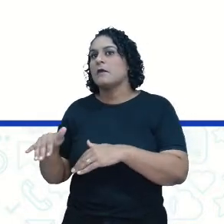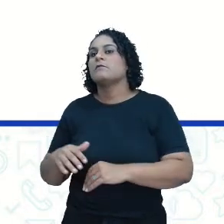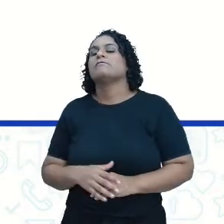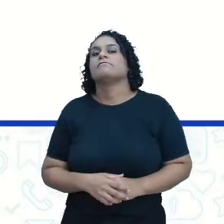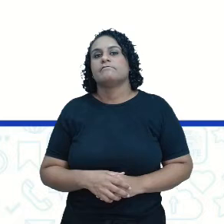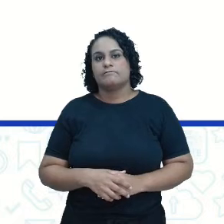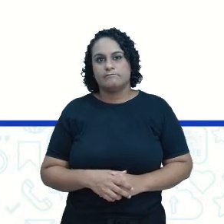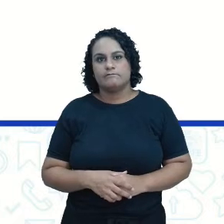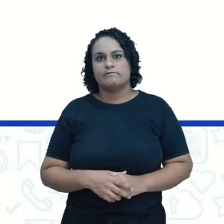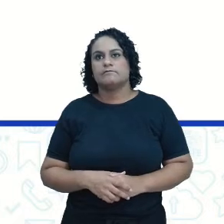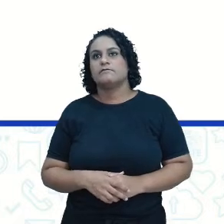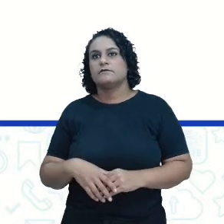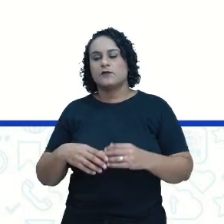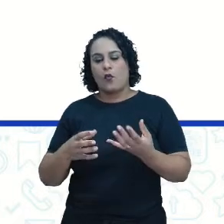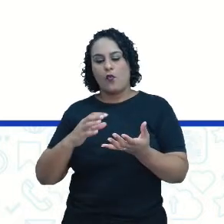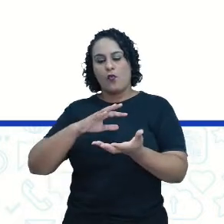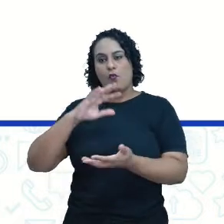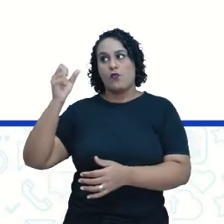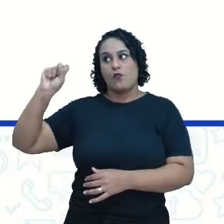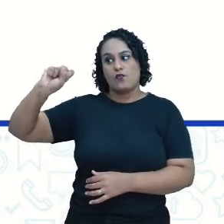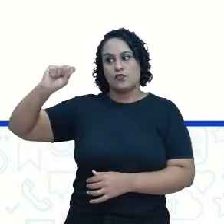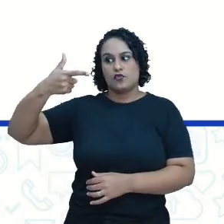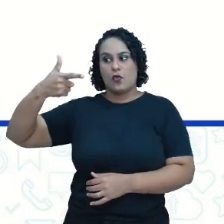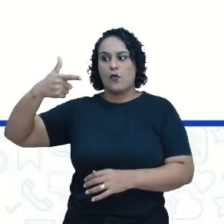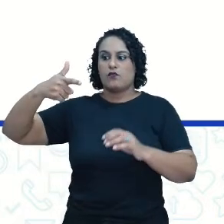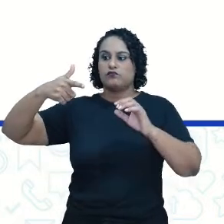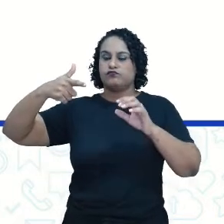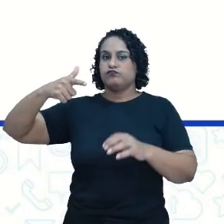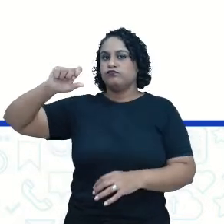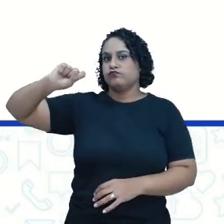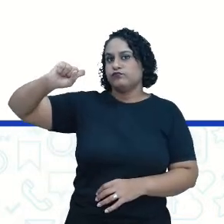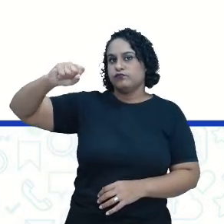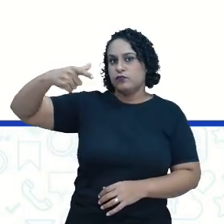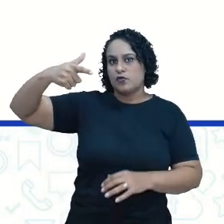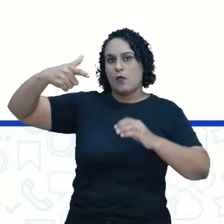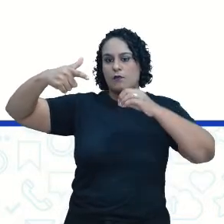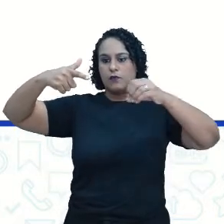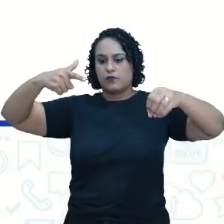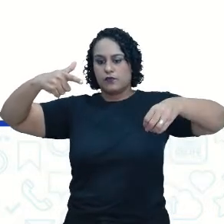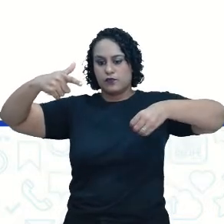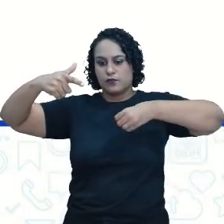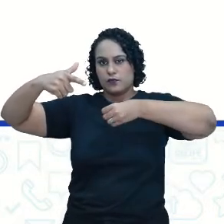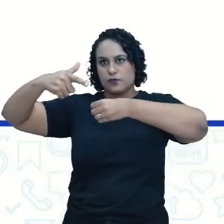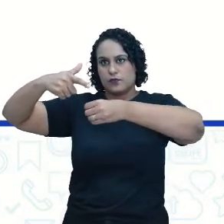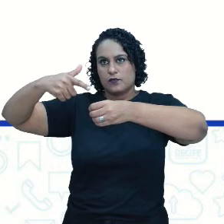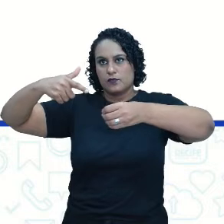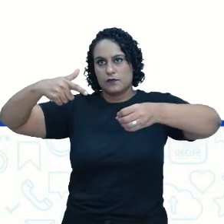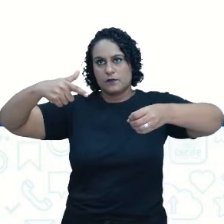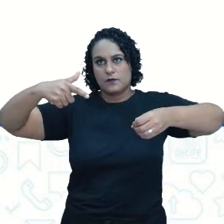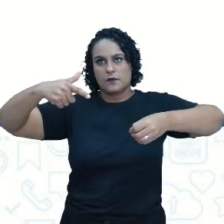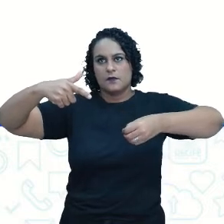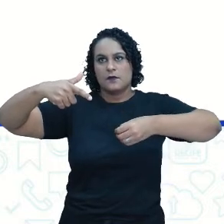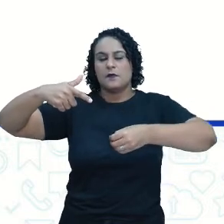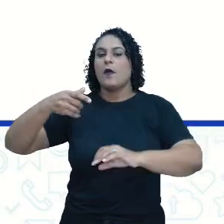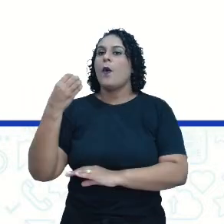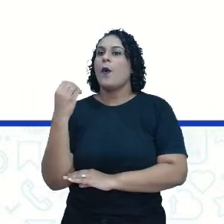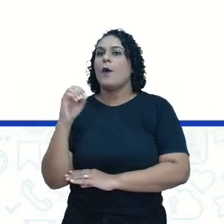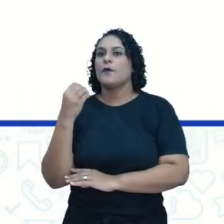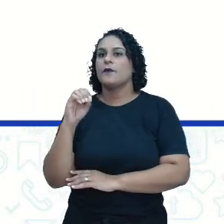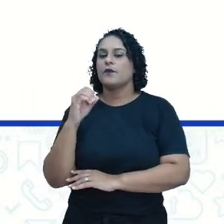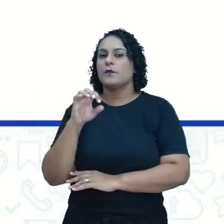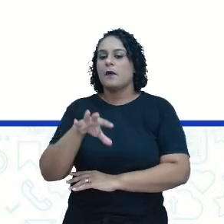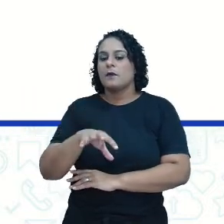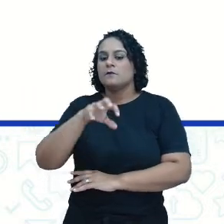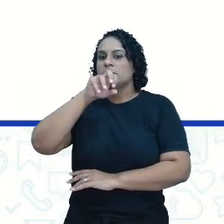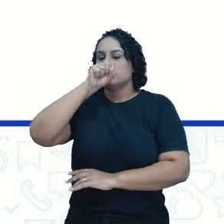se formar, né? Em outubro, a gente já começa a ter oxigênio para as plantas fazerem fotossíntese. Novembro do